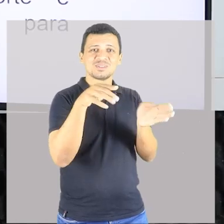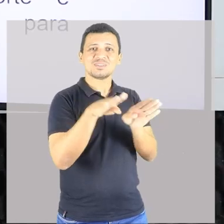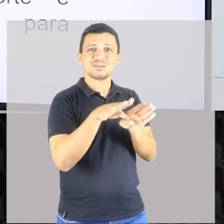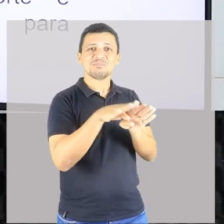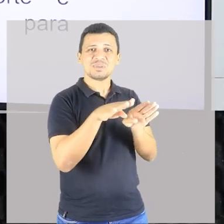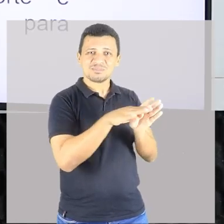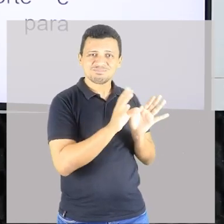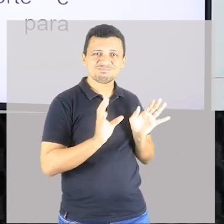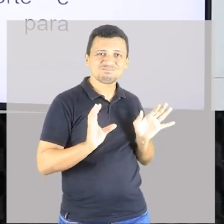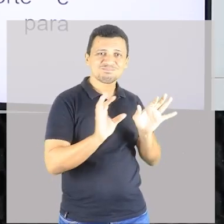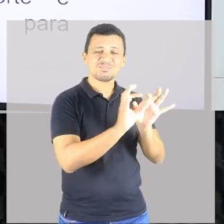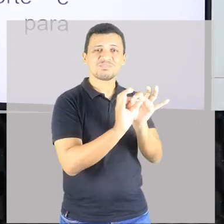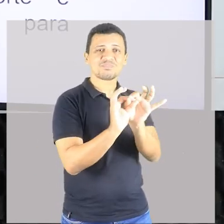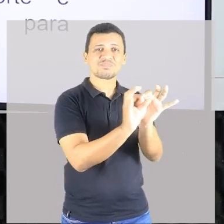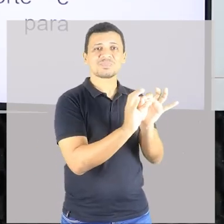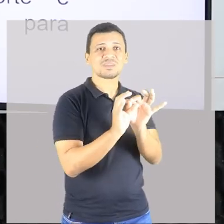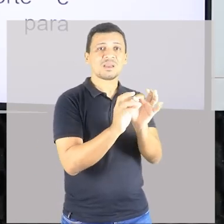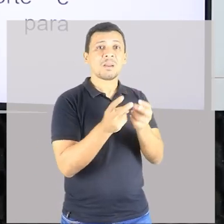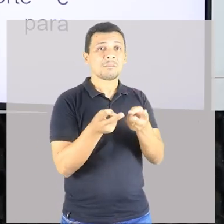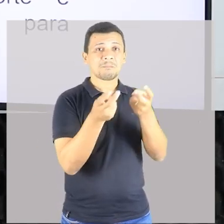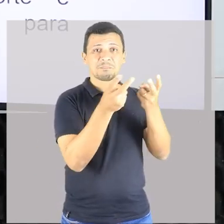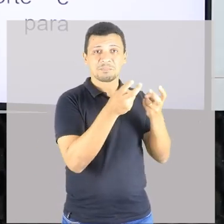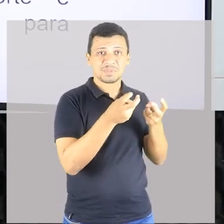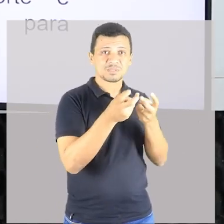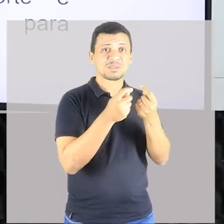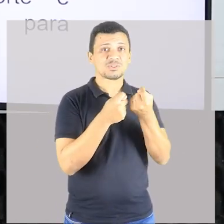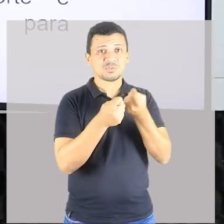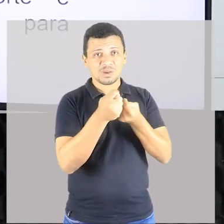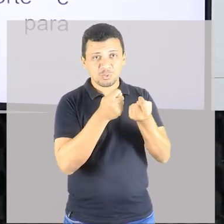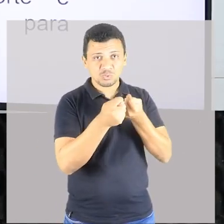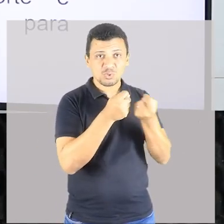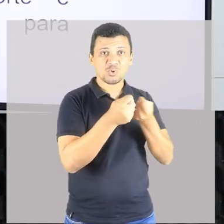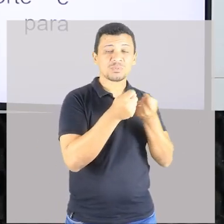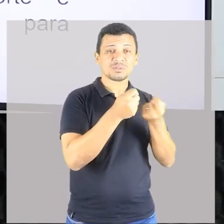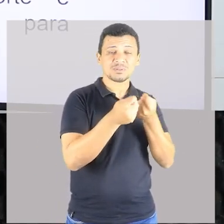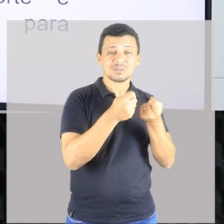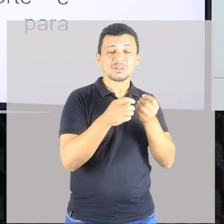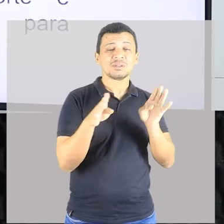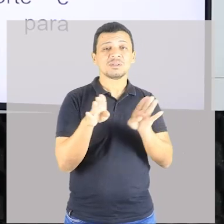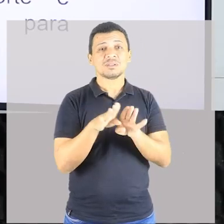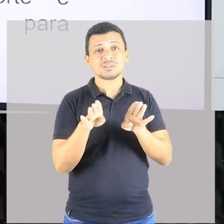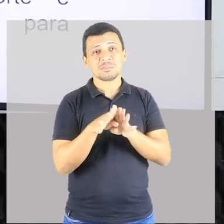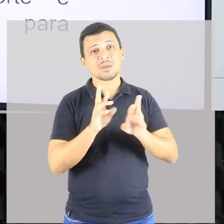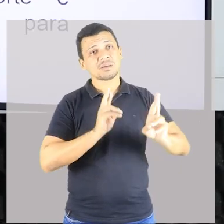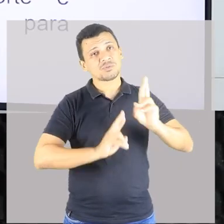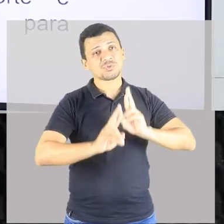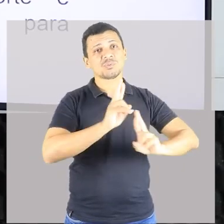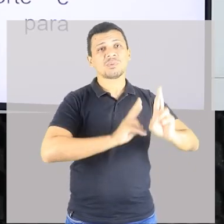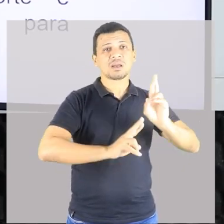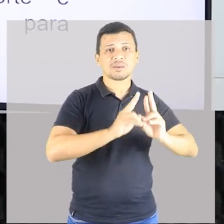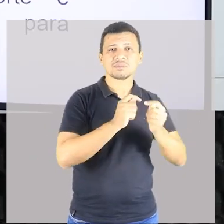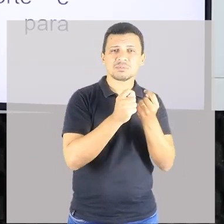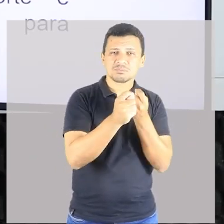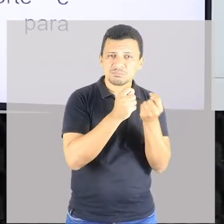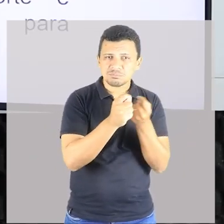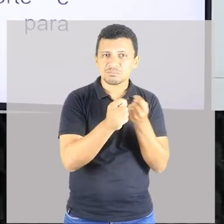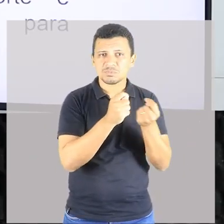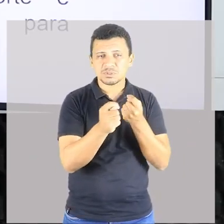mundo. Inicialmente da perspectiva econômica, buscando troca de especiarias, mas tu tinha depois uma relação econômica muito